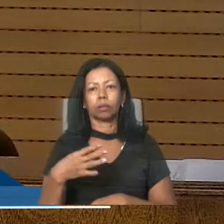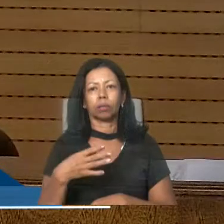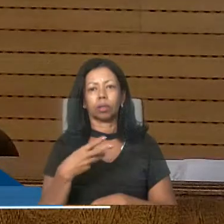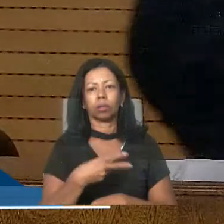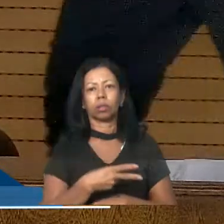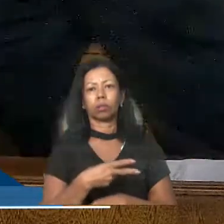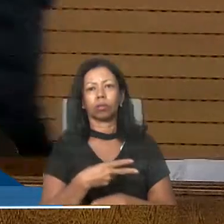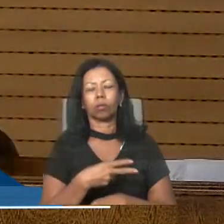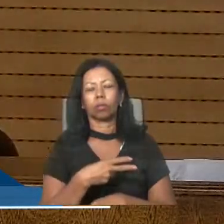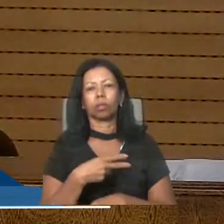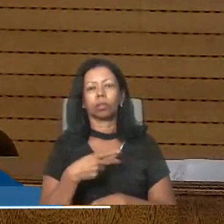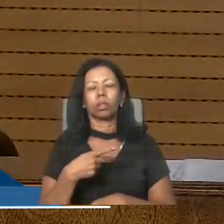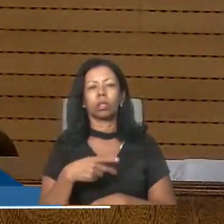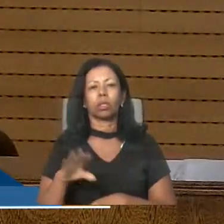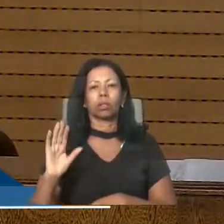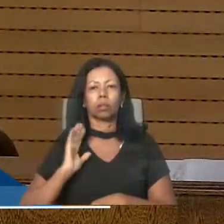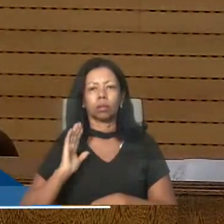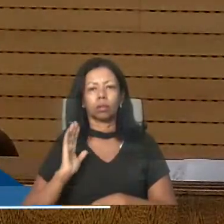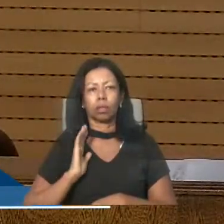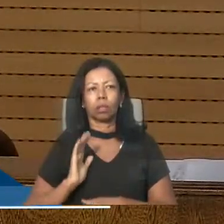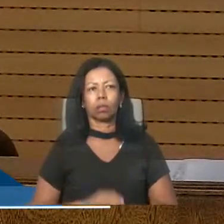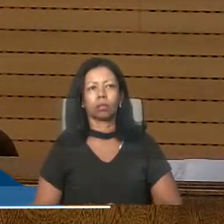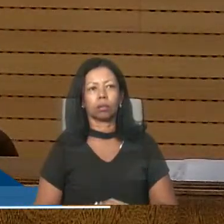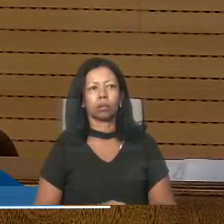8.742, compete aos municípios.